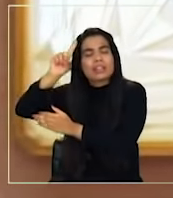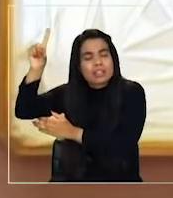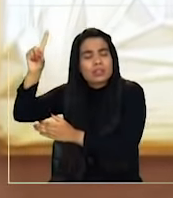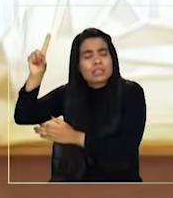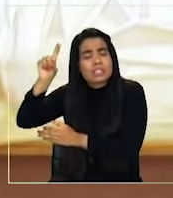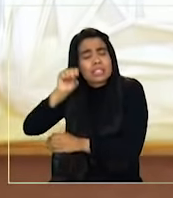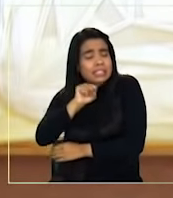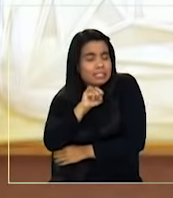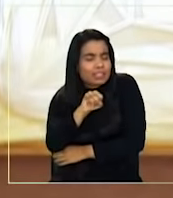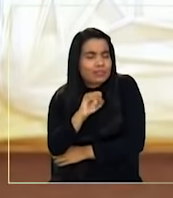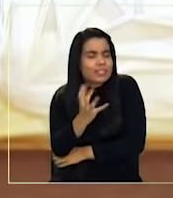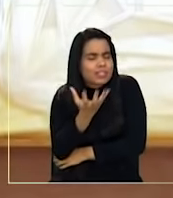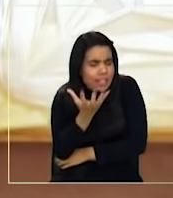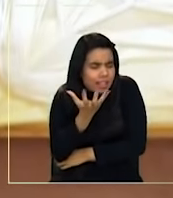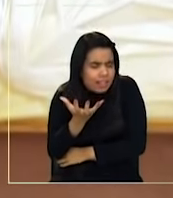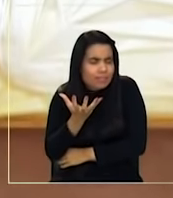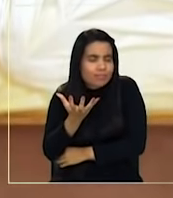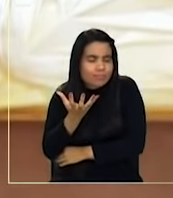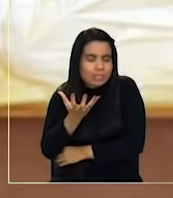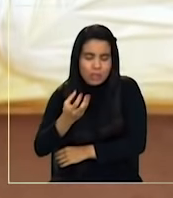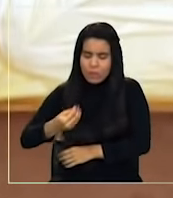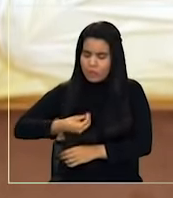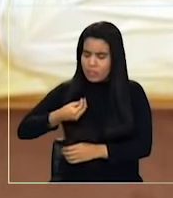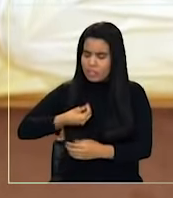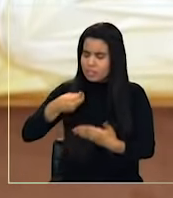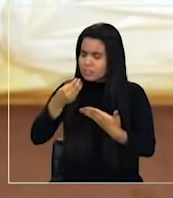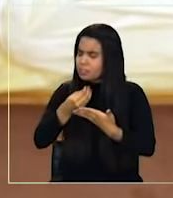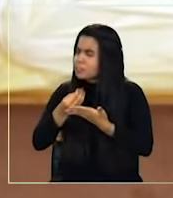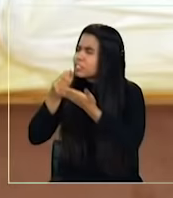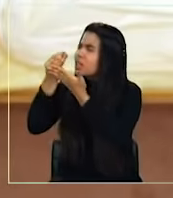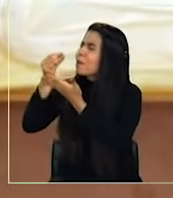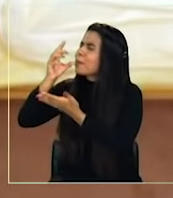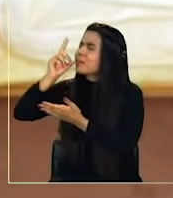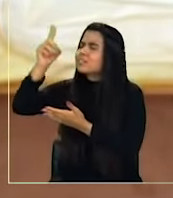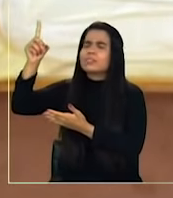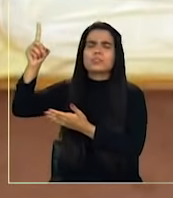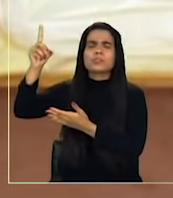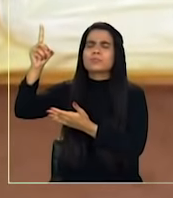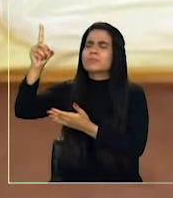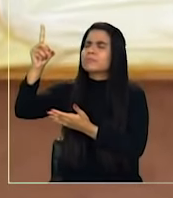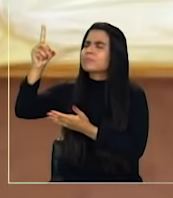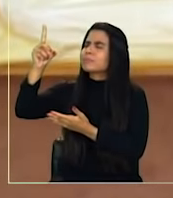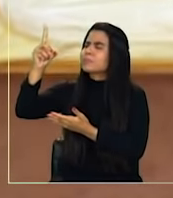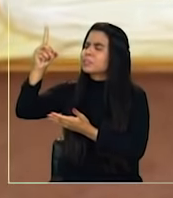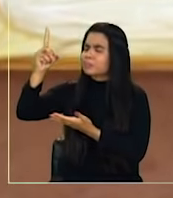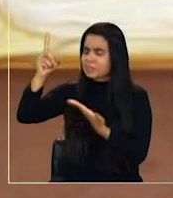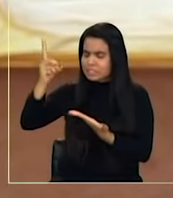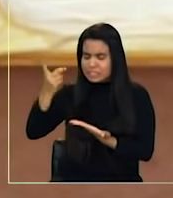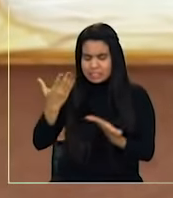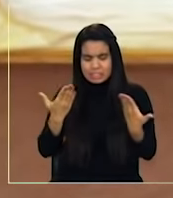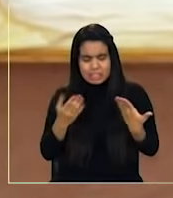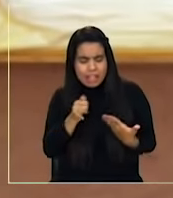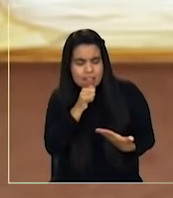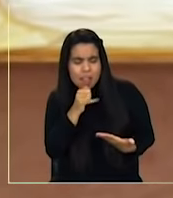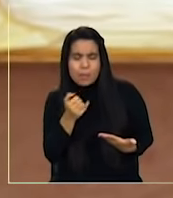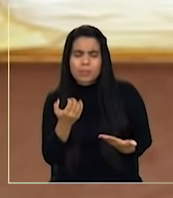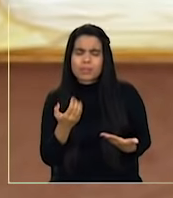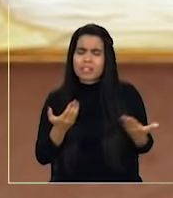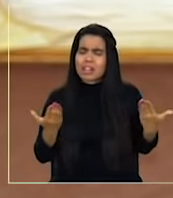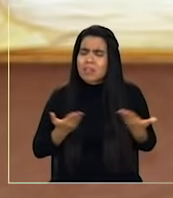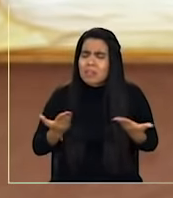entregar para Ele a sua vida, colocar a sua vida sobre esta palavra que não